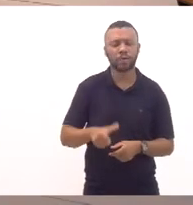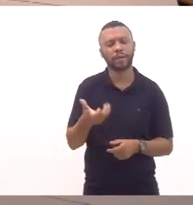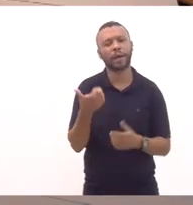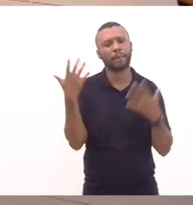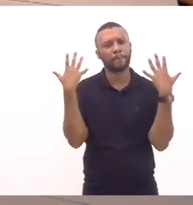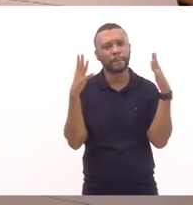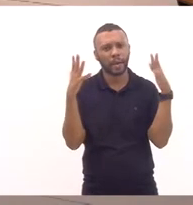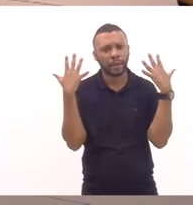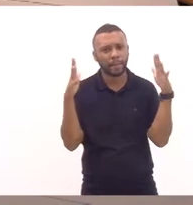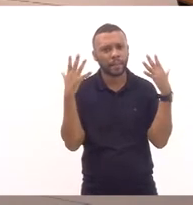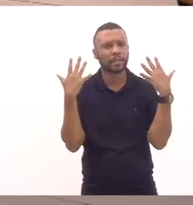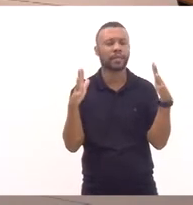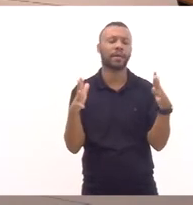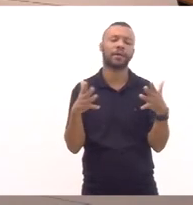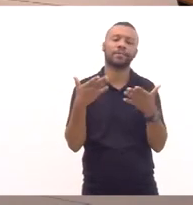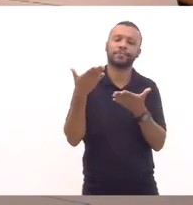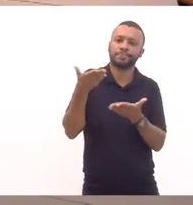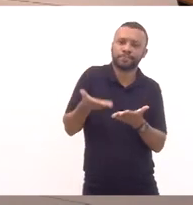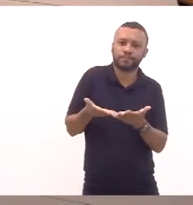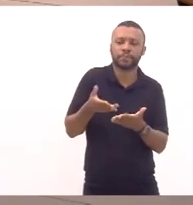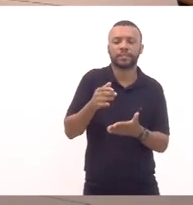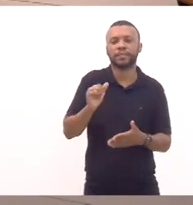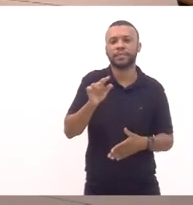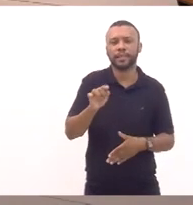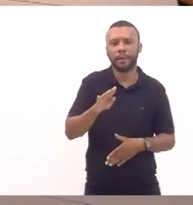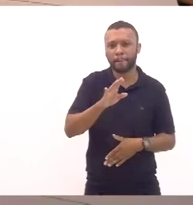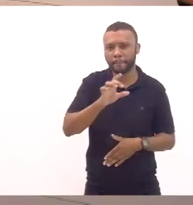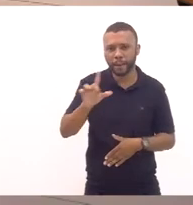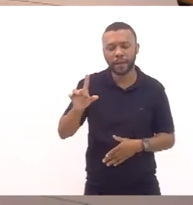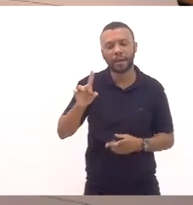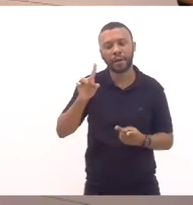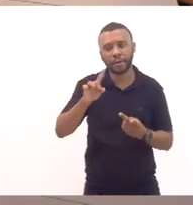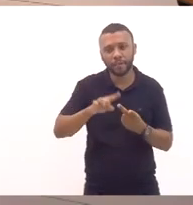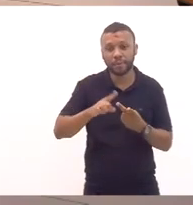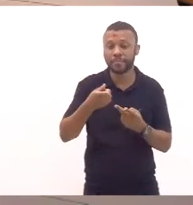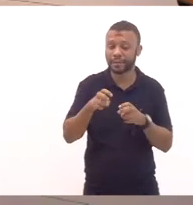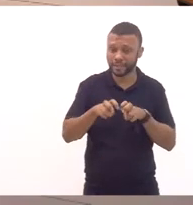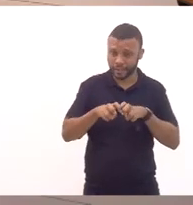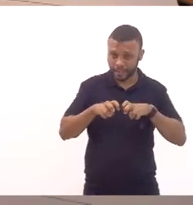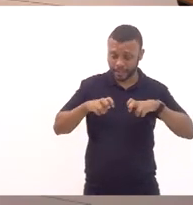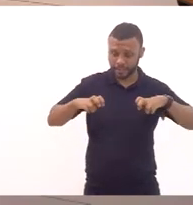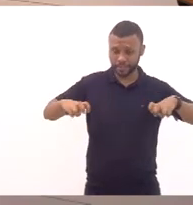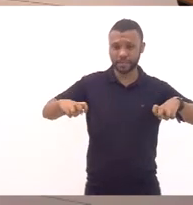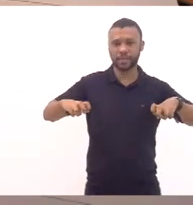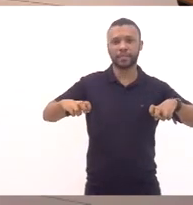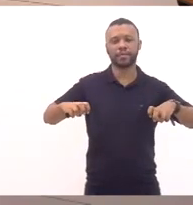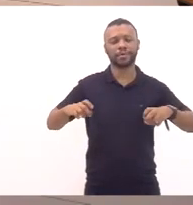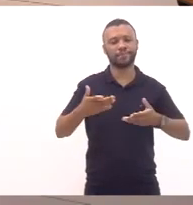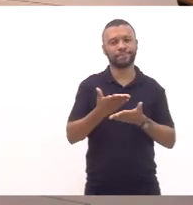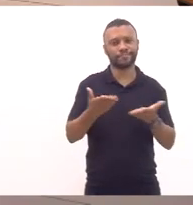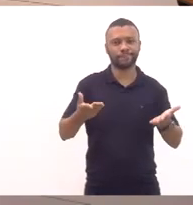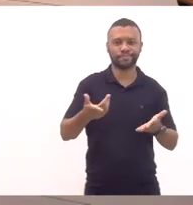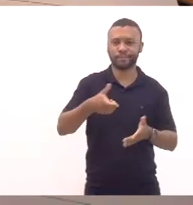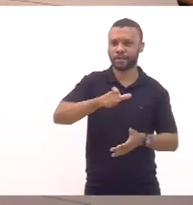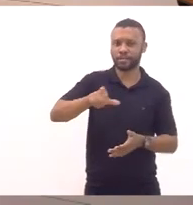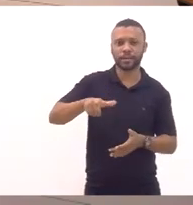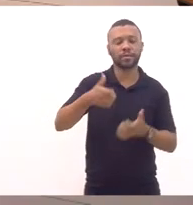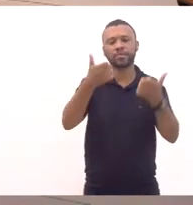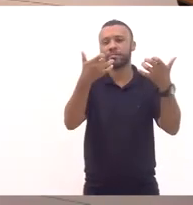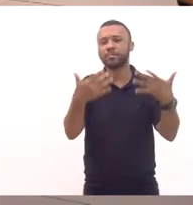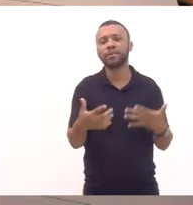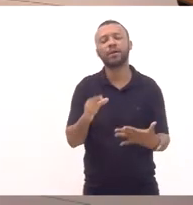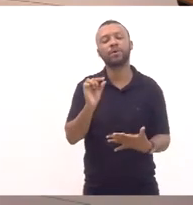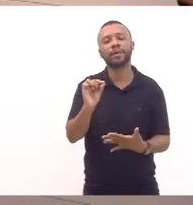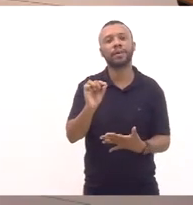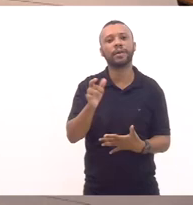parabenizar a Isabel, Maria Isabel, aí nessa mesa, e dizer o seguinte: esse é um momento